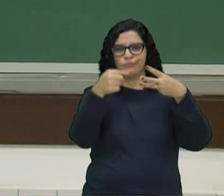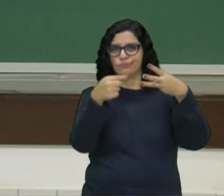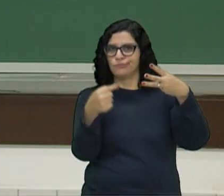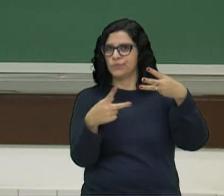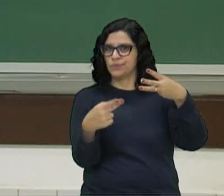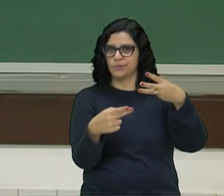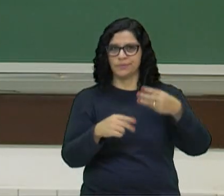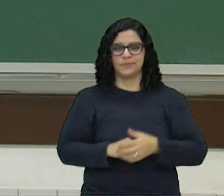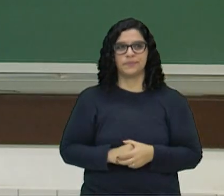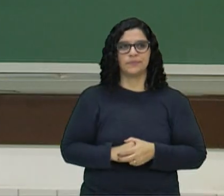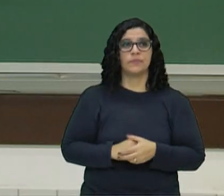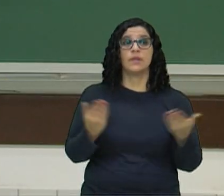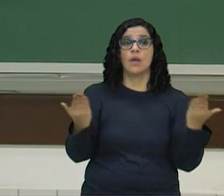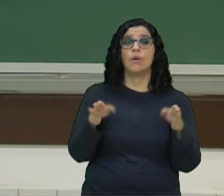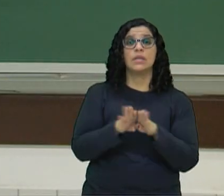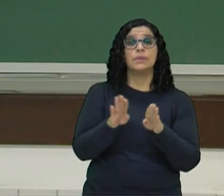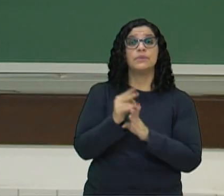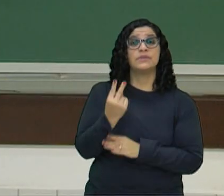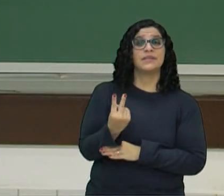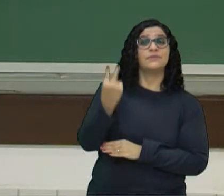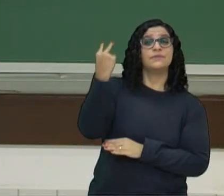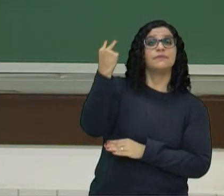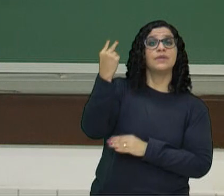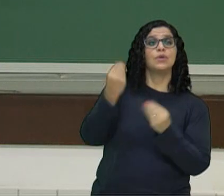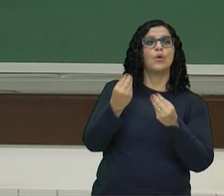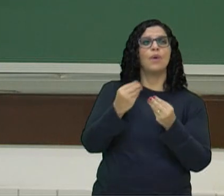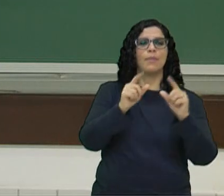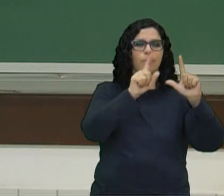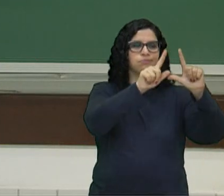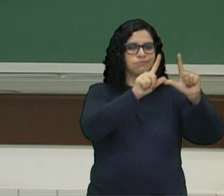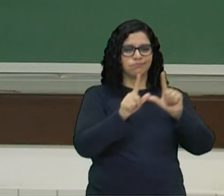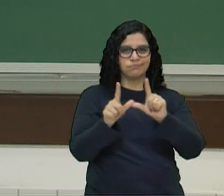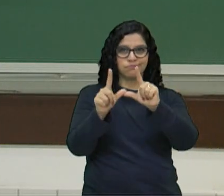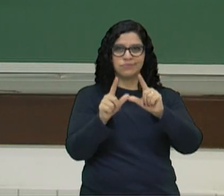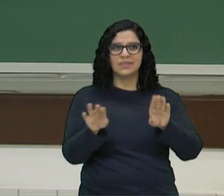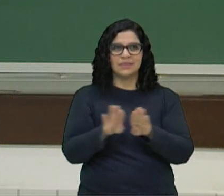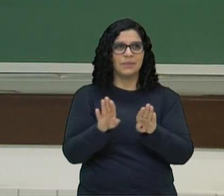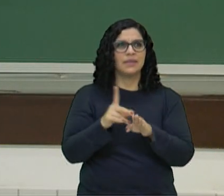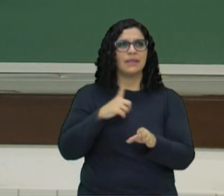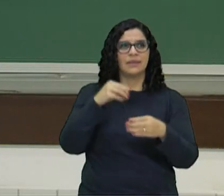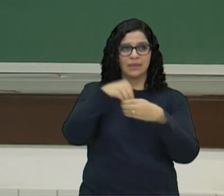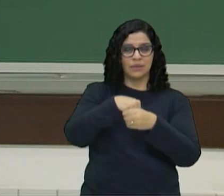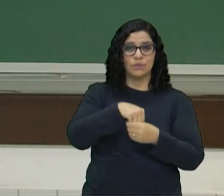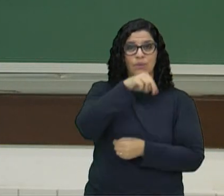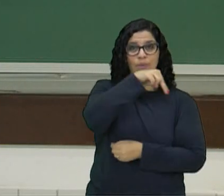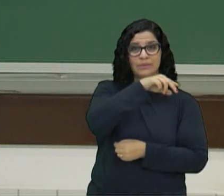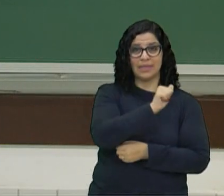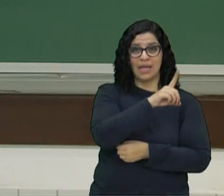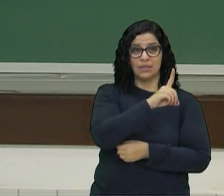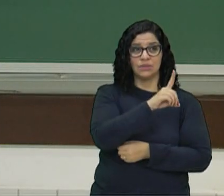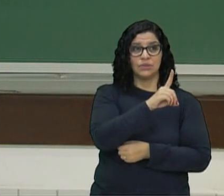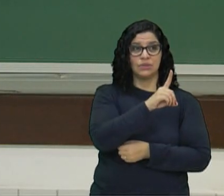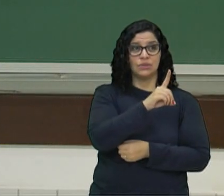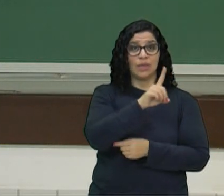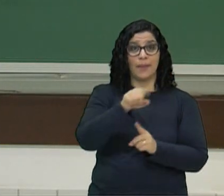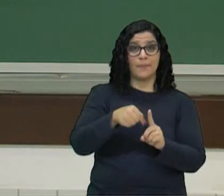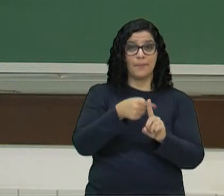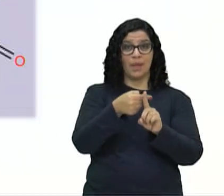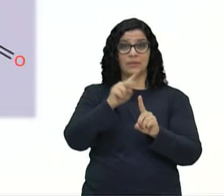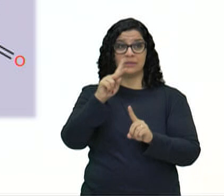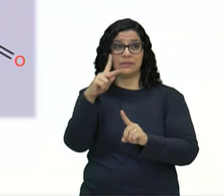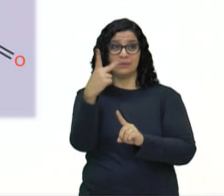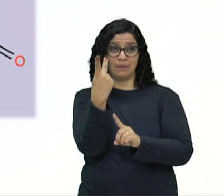coisa o FAD. Aqui só para vocês verem como são as moléculas. Né? Isso aqui é um NAD, quando ele ganha o hidrogênio,